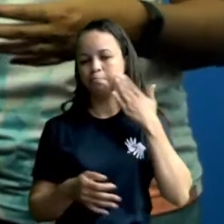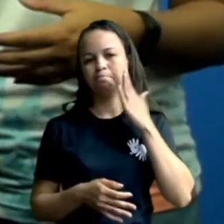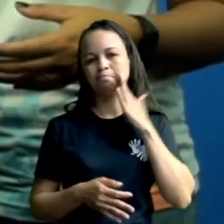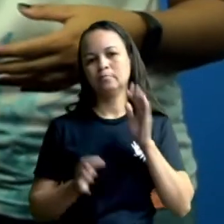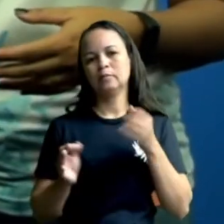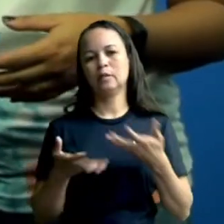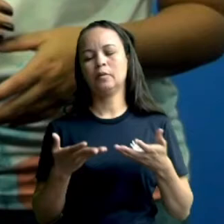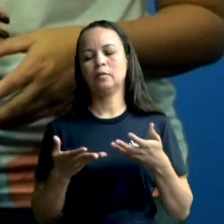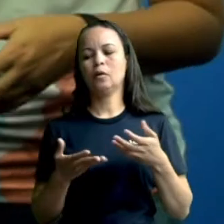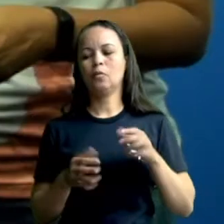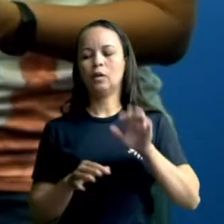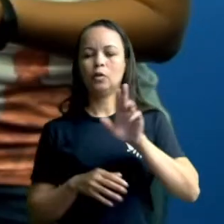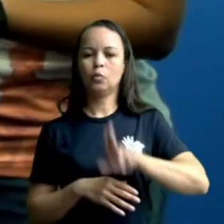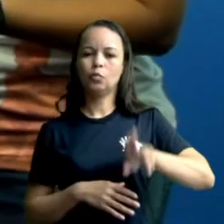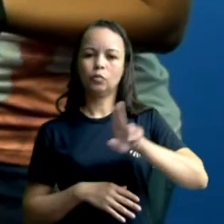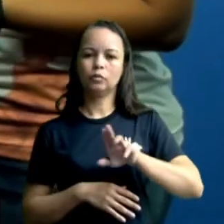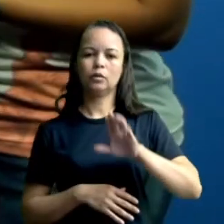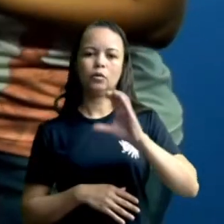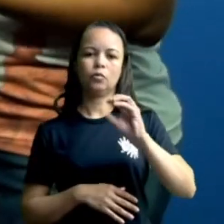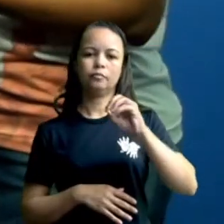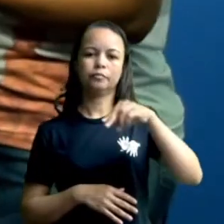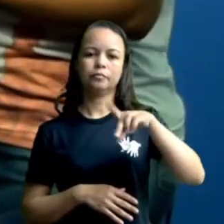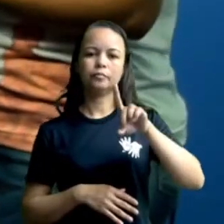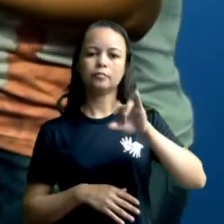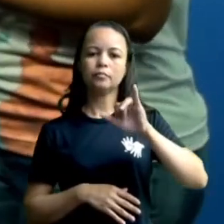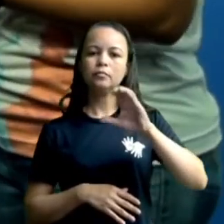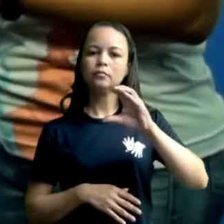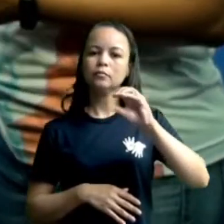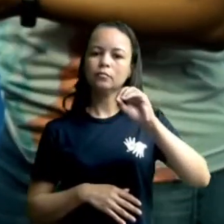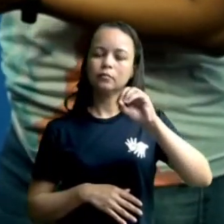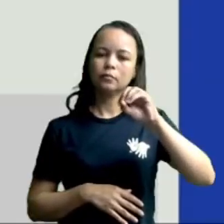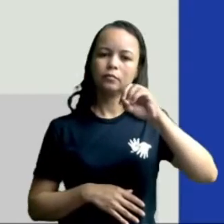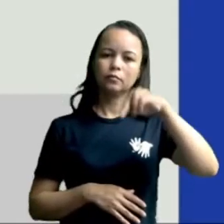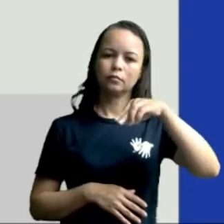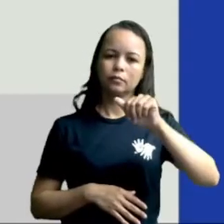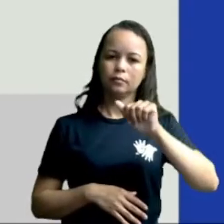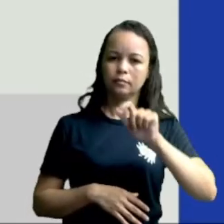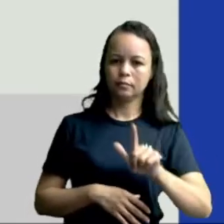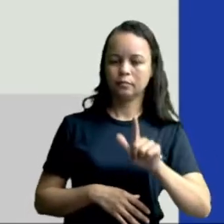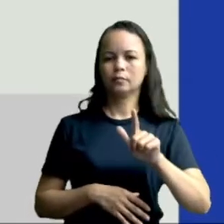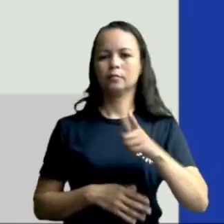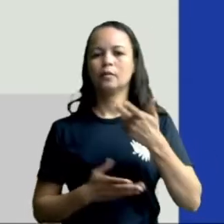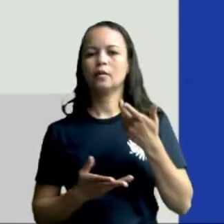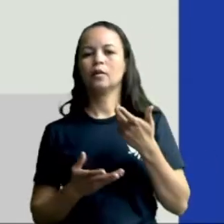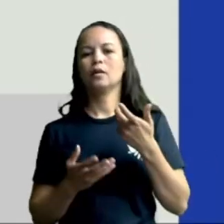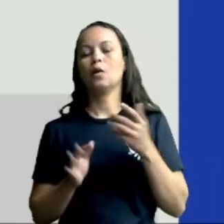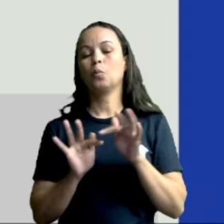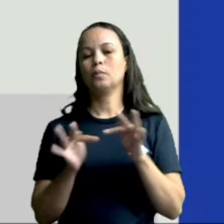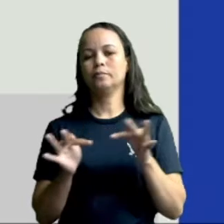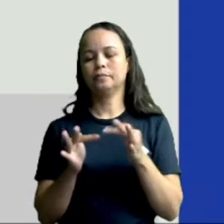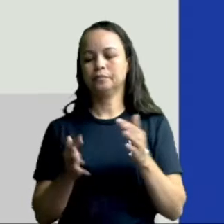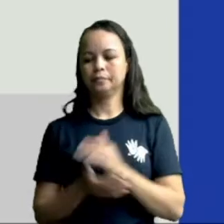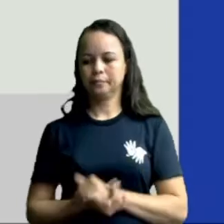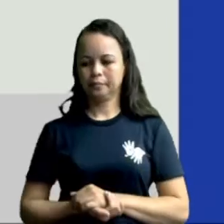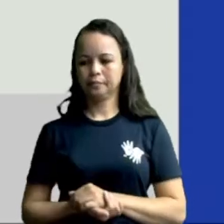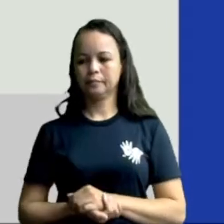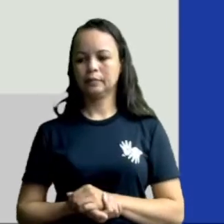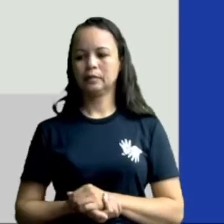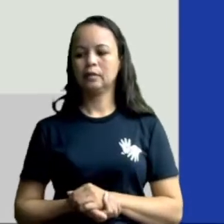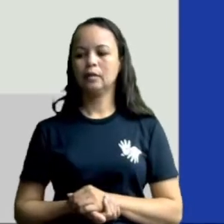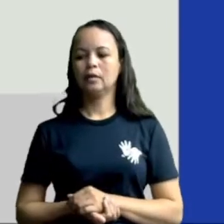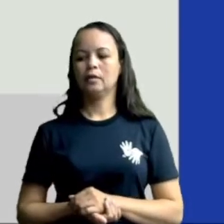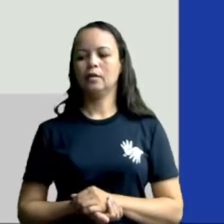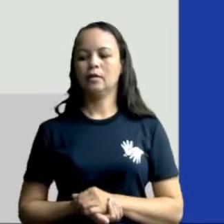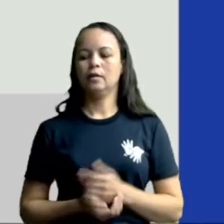condicional simples. Expressar uma dúvida o momento de incertidumbre del